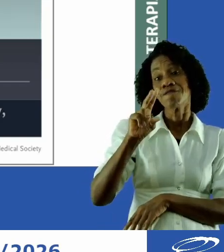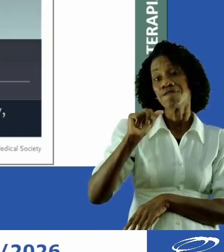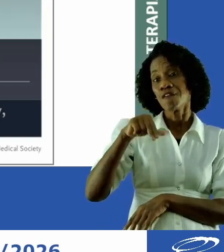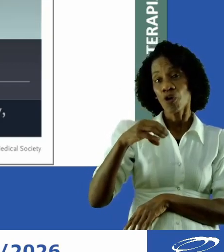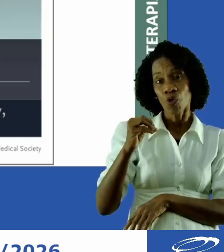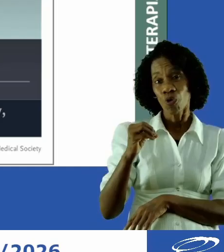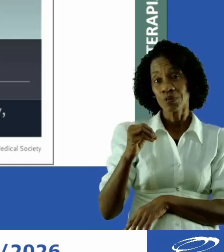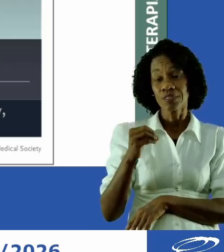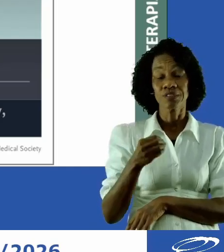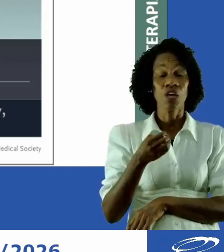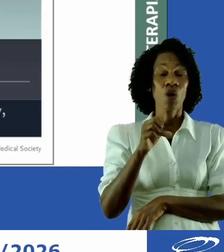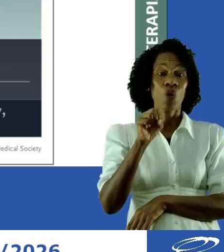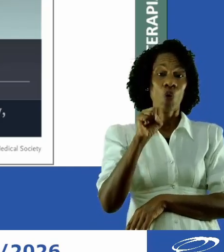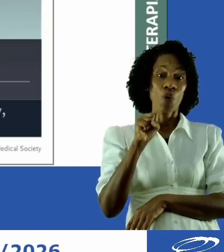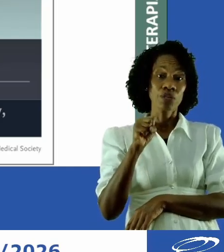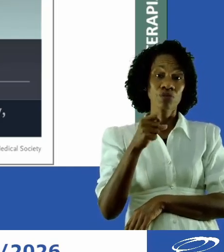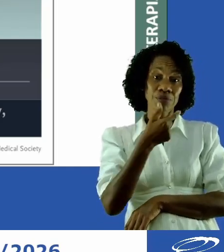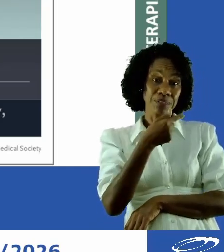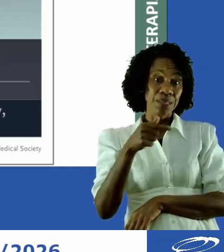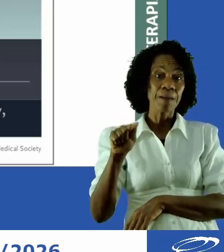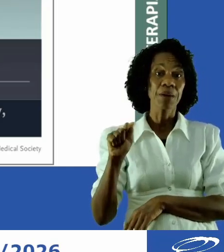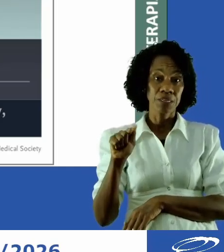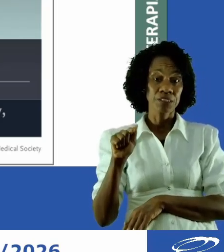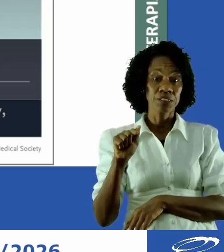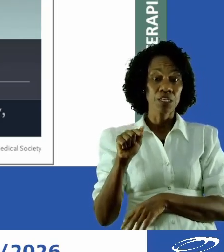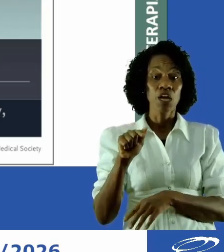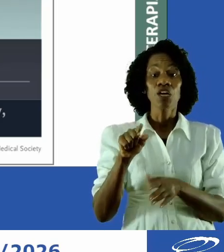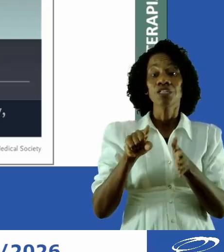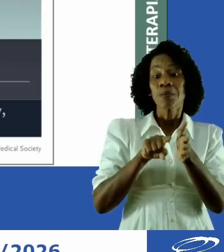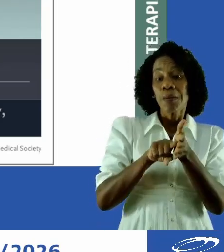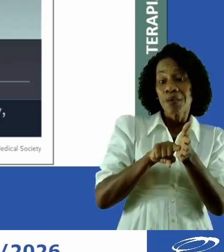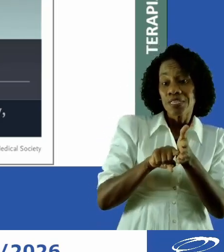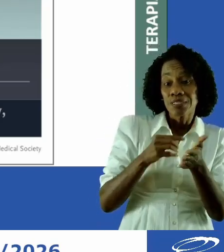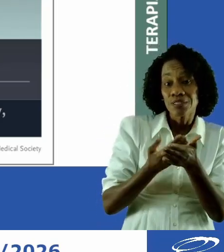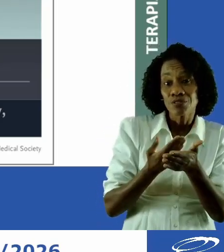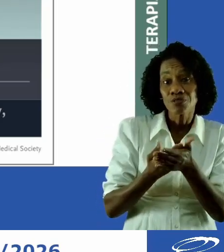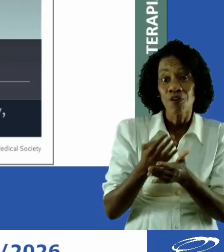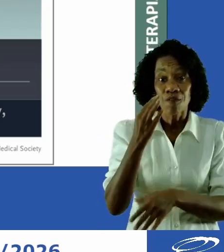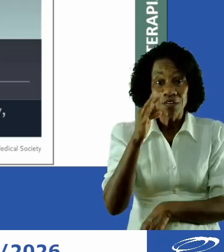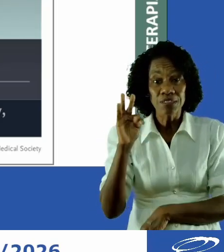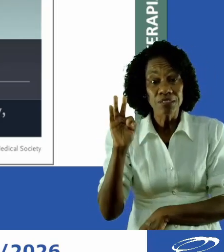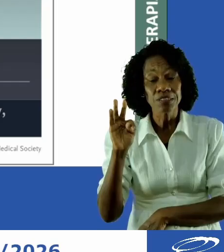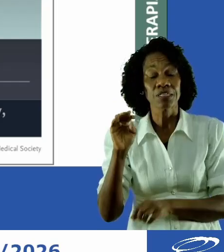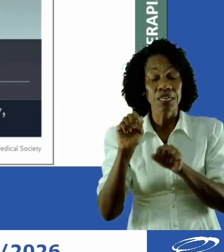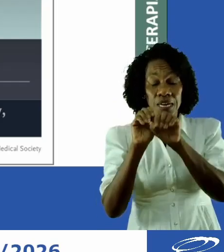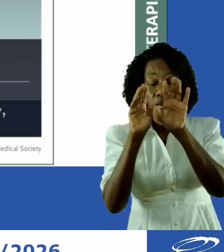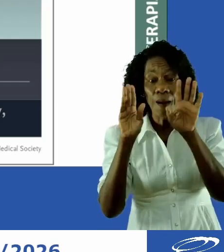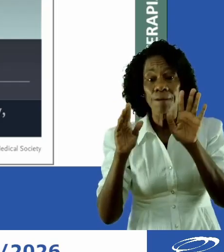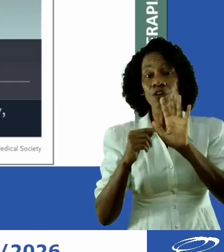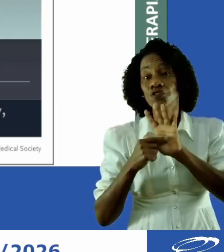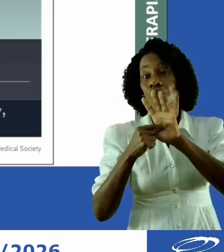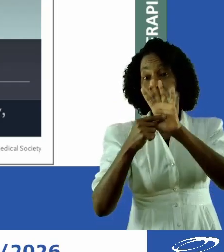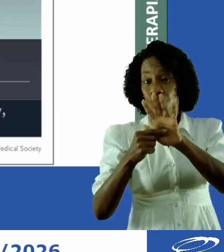semanas, por exemplo, e aqui esse estudo, o ensaio clínico francês, deixou claro que é possível e fazer menos